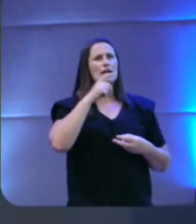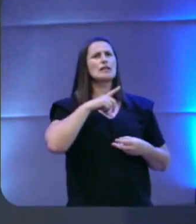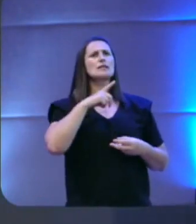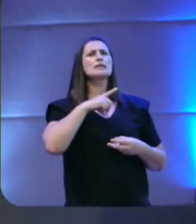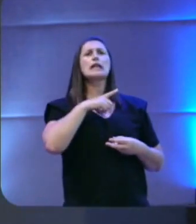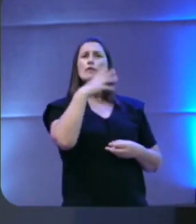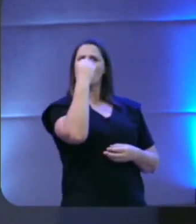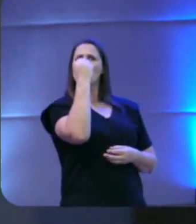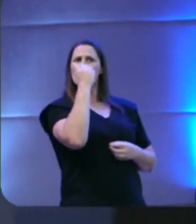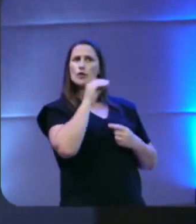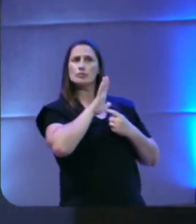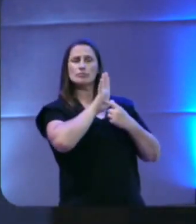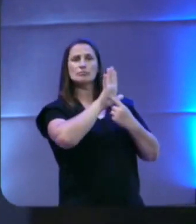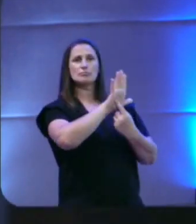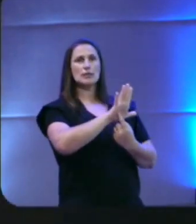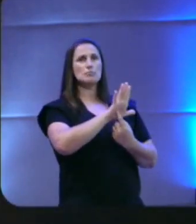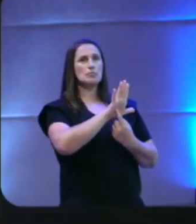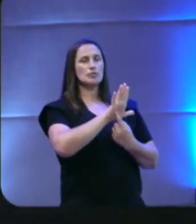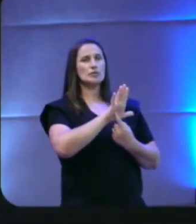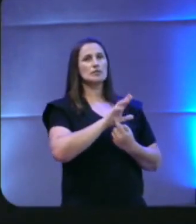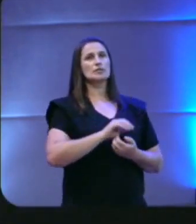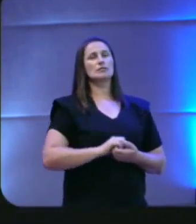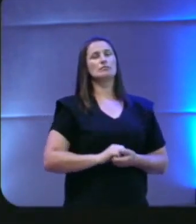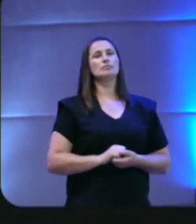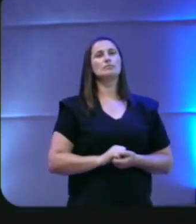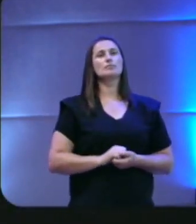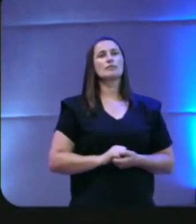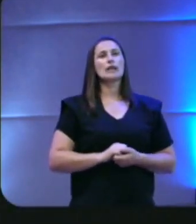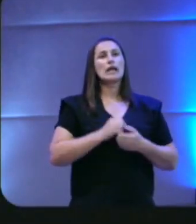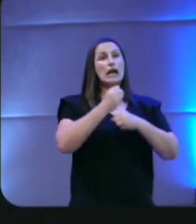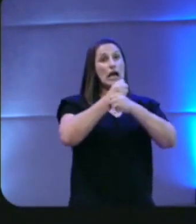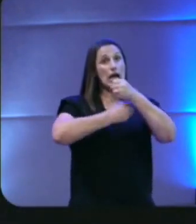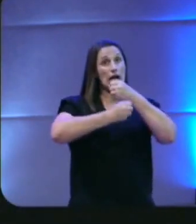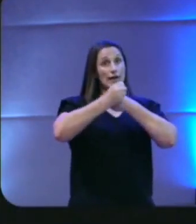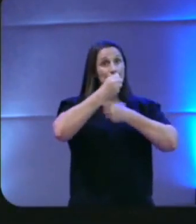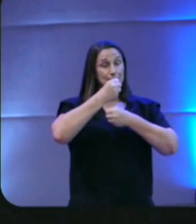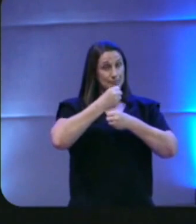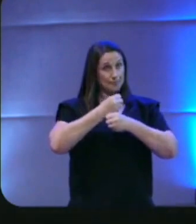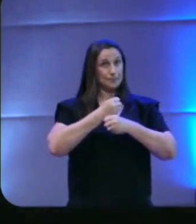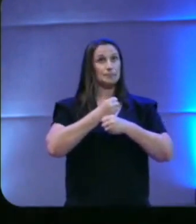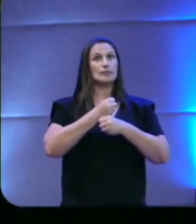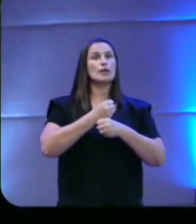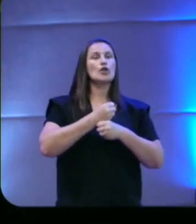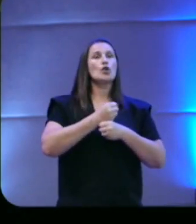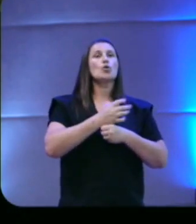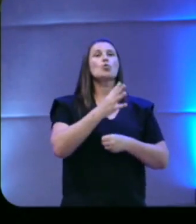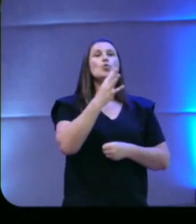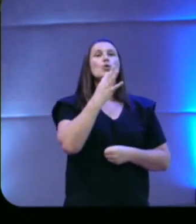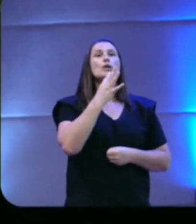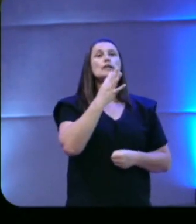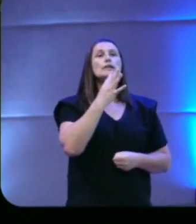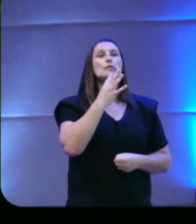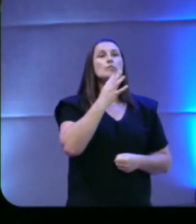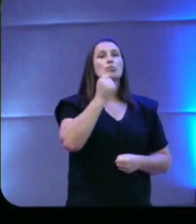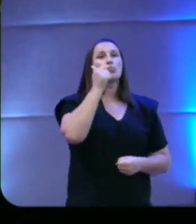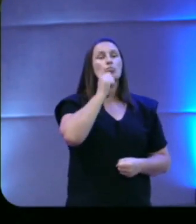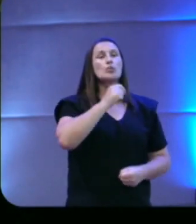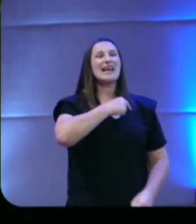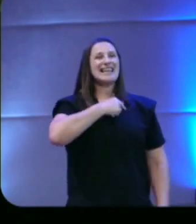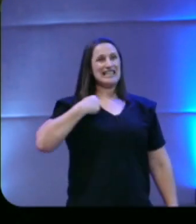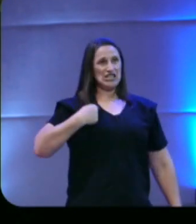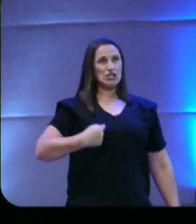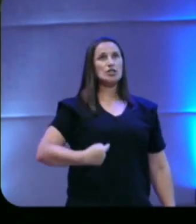para mostrar. Ano passado nós conhecemos uma chinesa que tinha acabado de chegar nos Estados Unidos quando